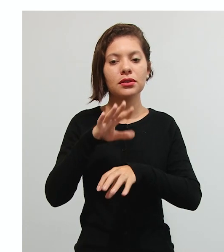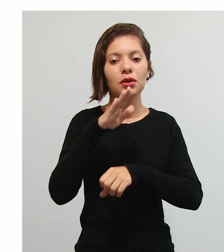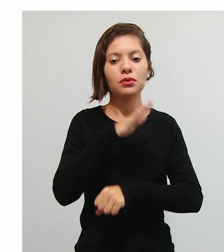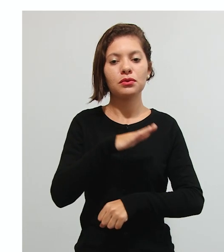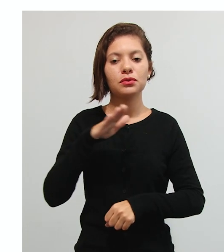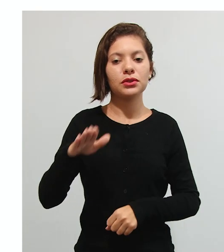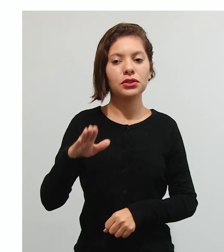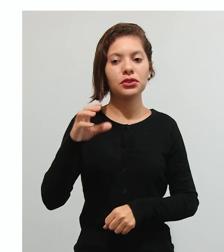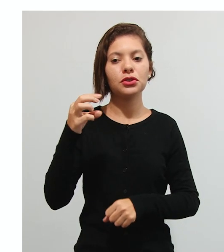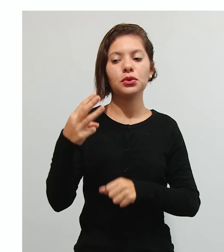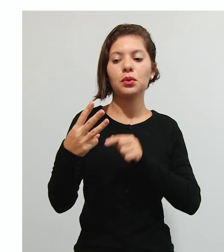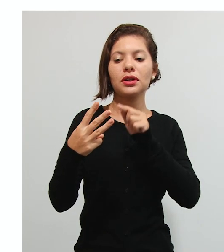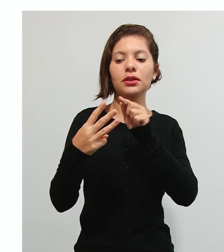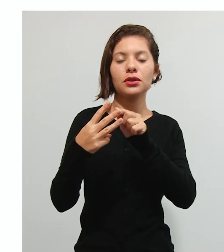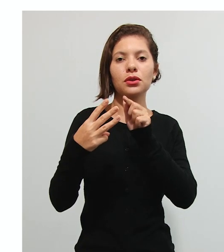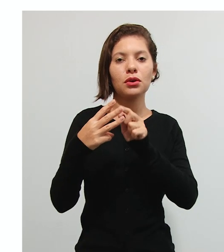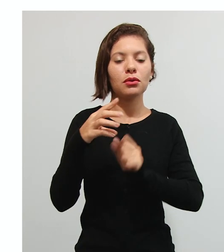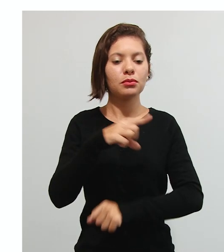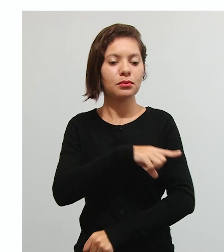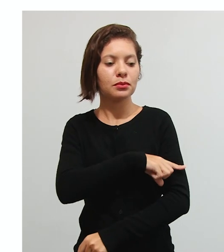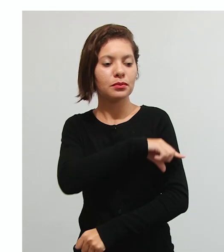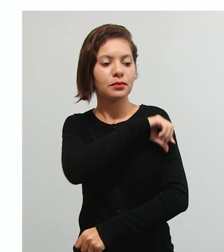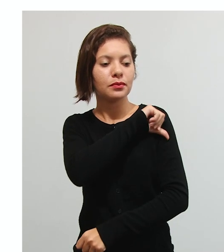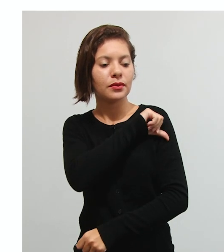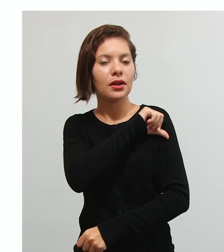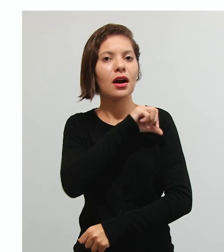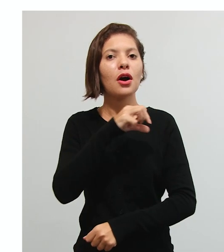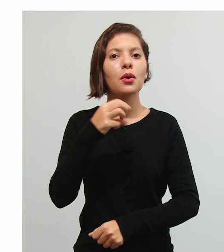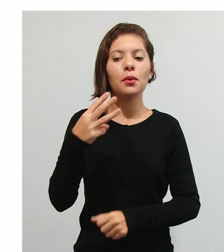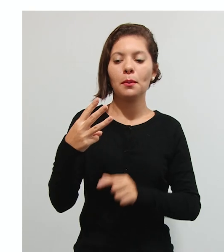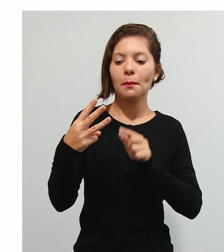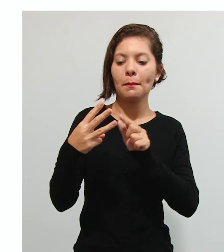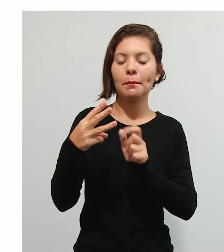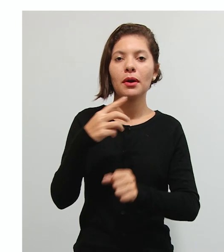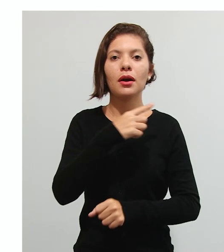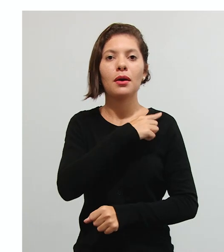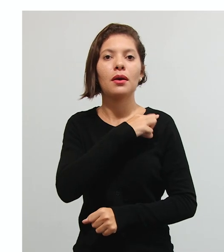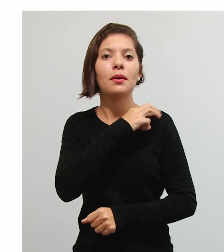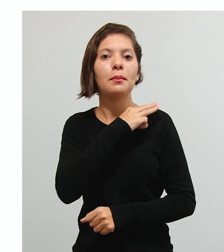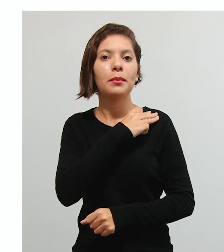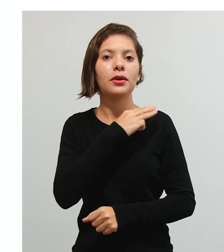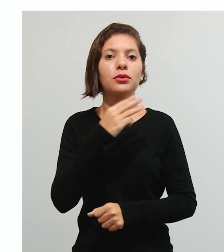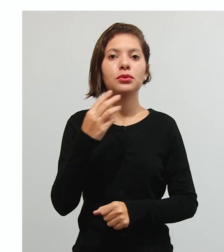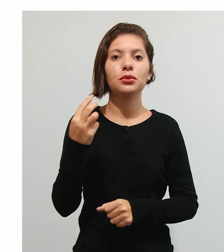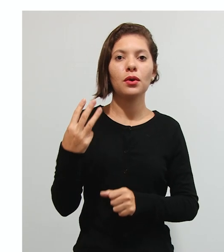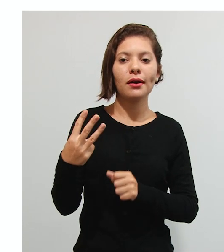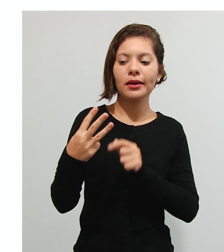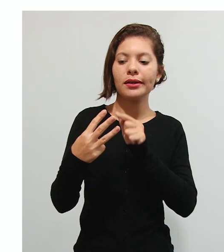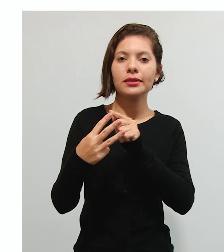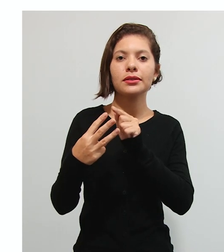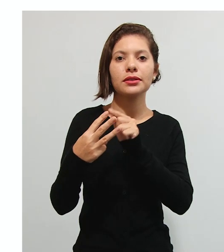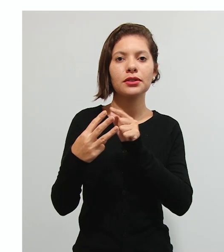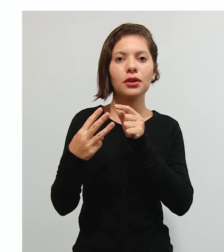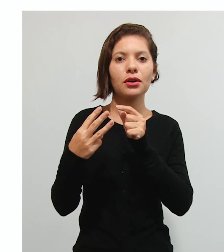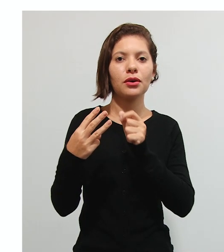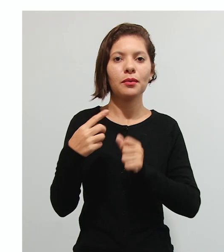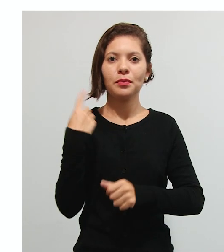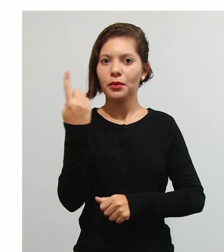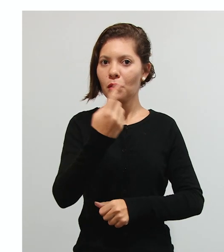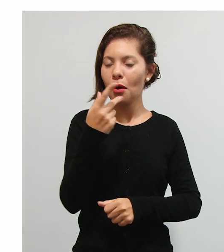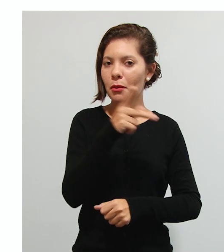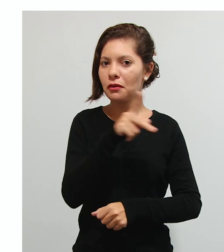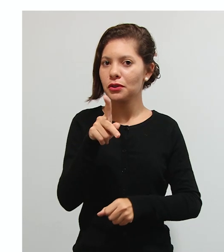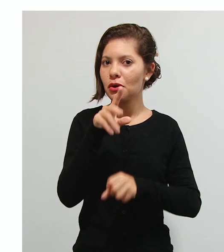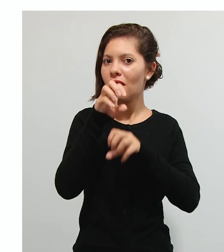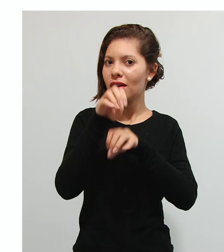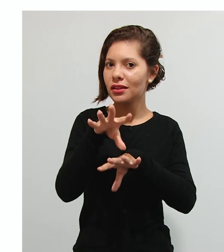a educação do ensino fundamental e o ensino médio. No ensino infantil, nós dividimos aí, foi dividido, né? Não